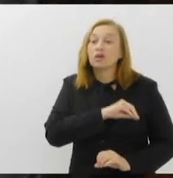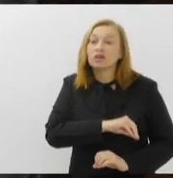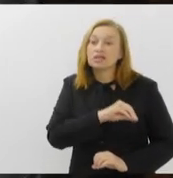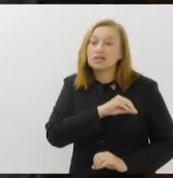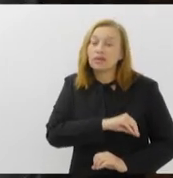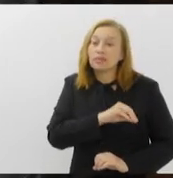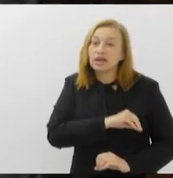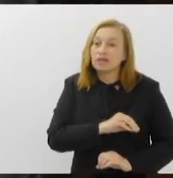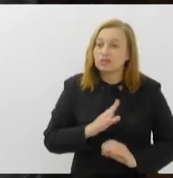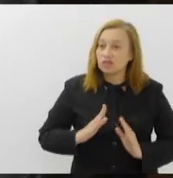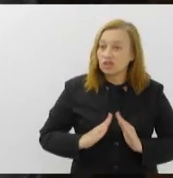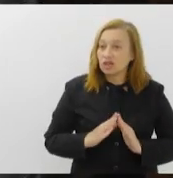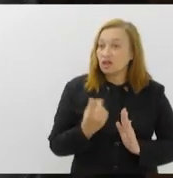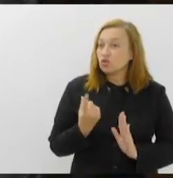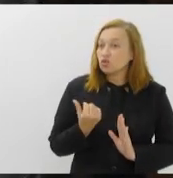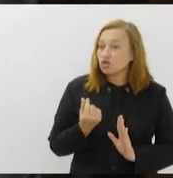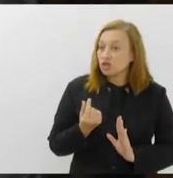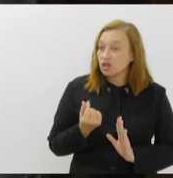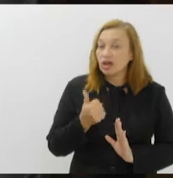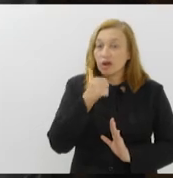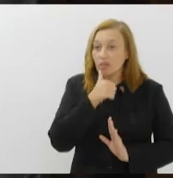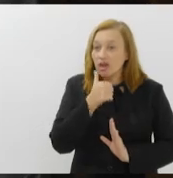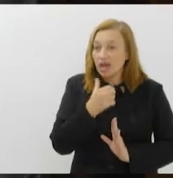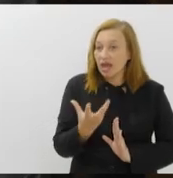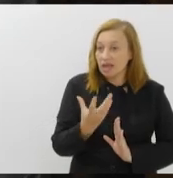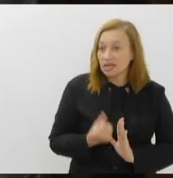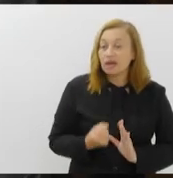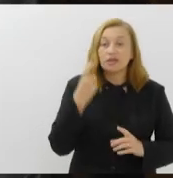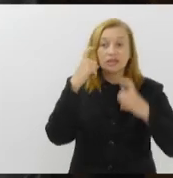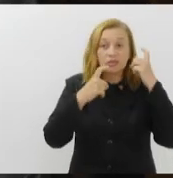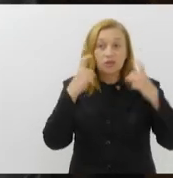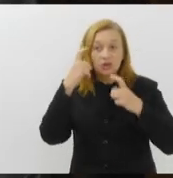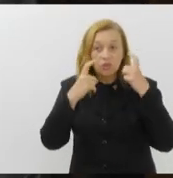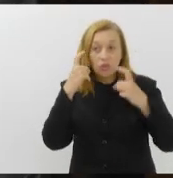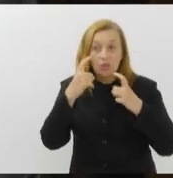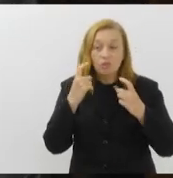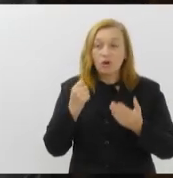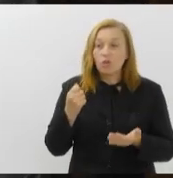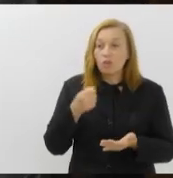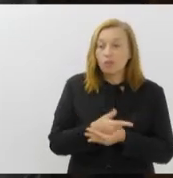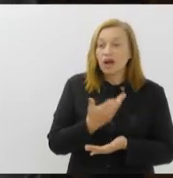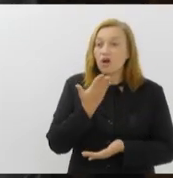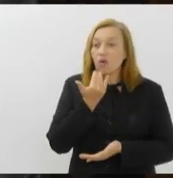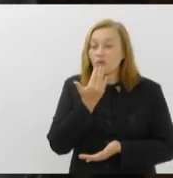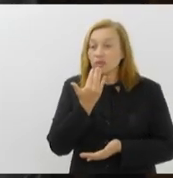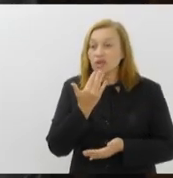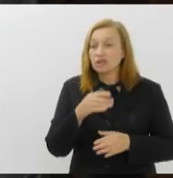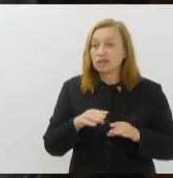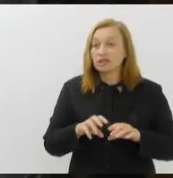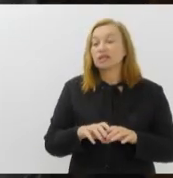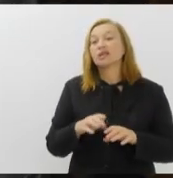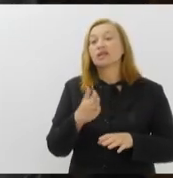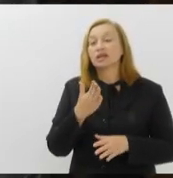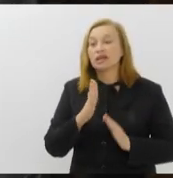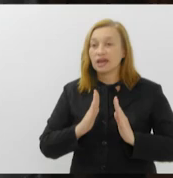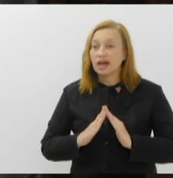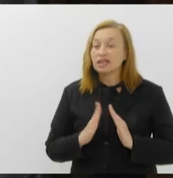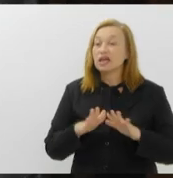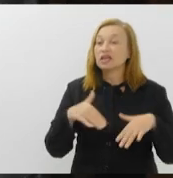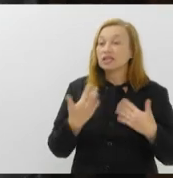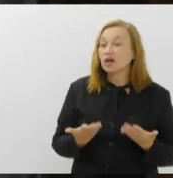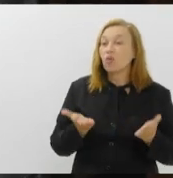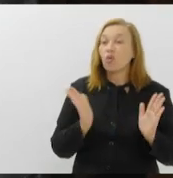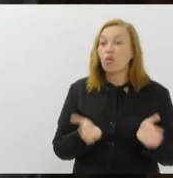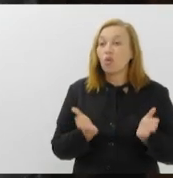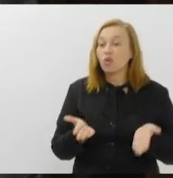O dinheiro que a mulher ganha, ela se preocupa em colocar comida na mesa da sua família. Então, hoje,